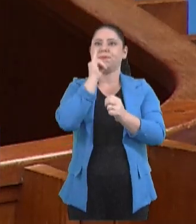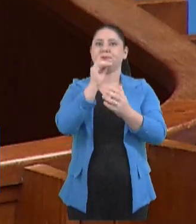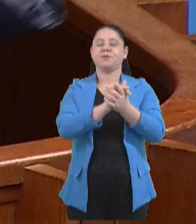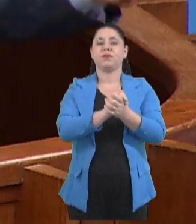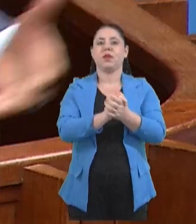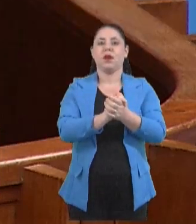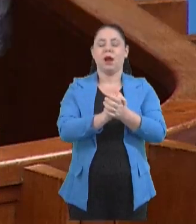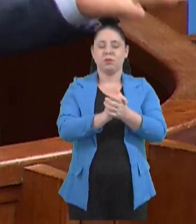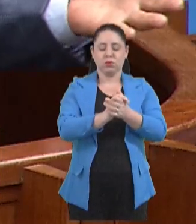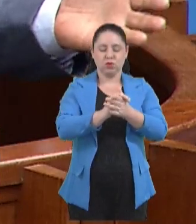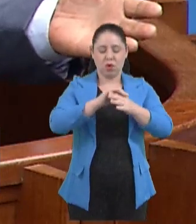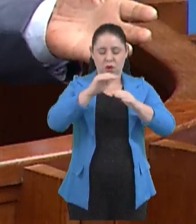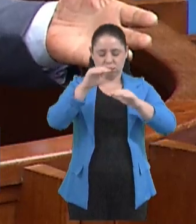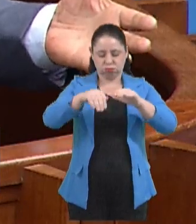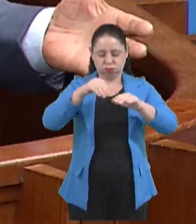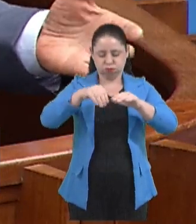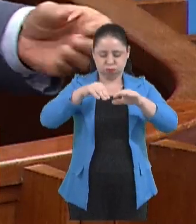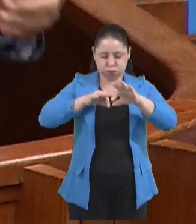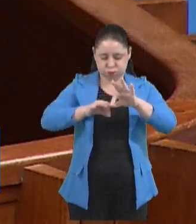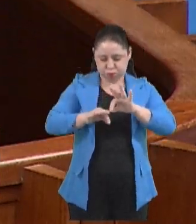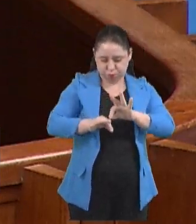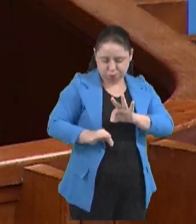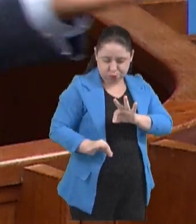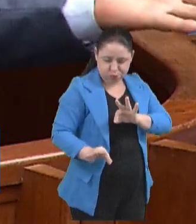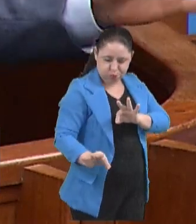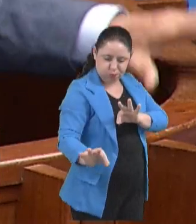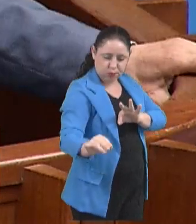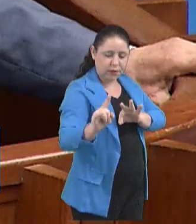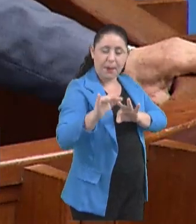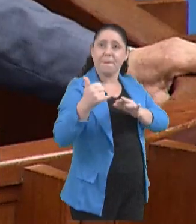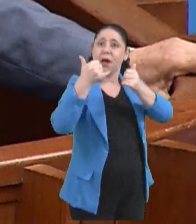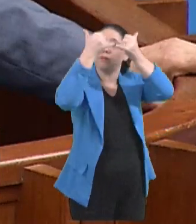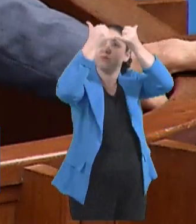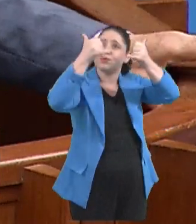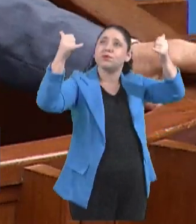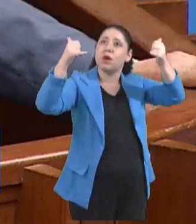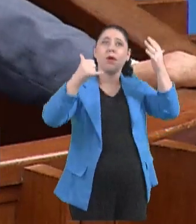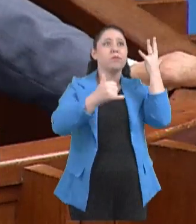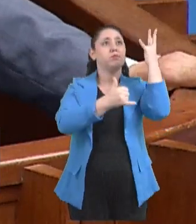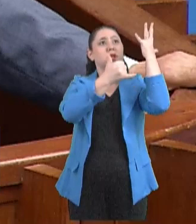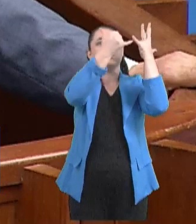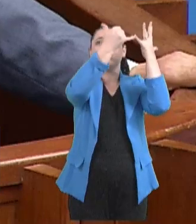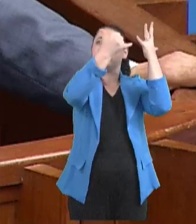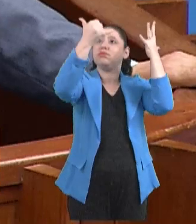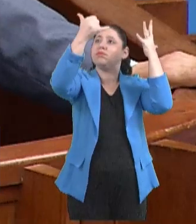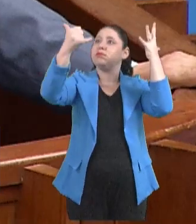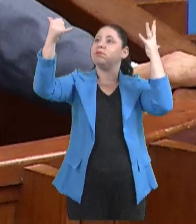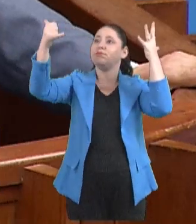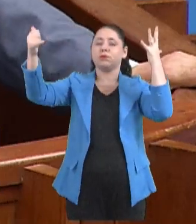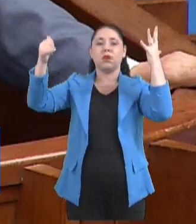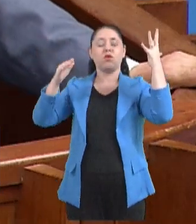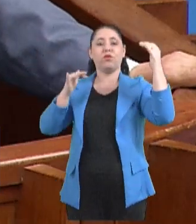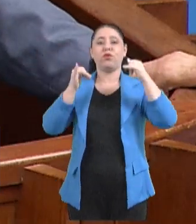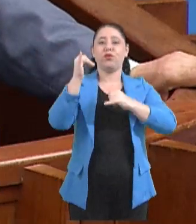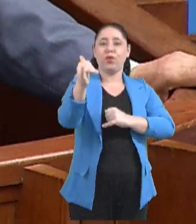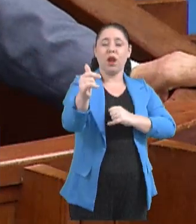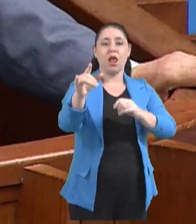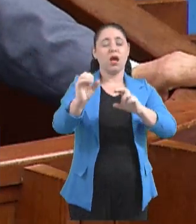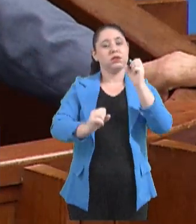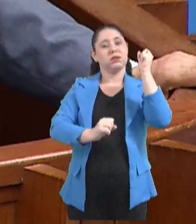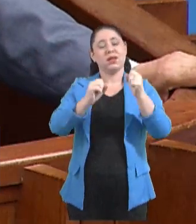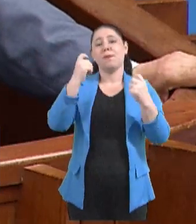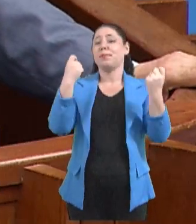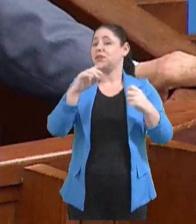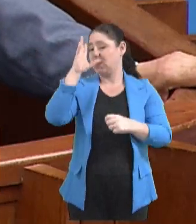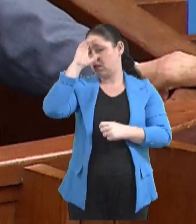por baixo, cortar o asfalto, tem que ser por cima, através dos postes. Isso aí é uma coisa que precisa de quem